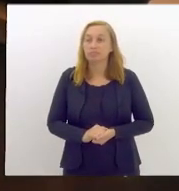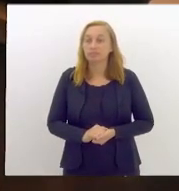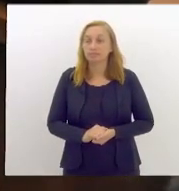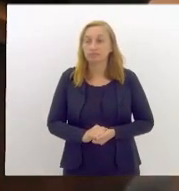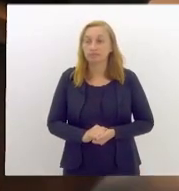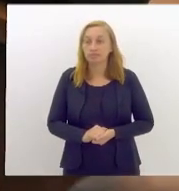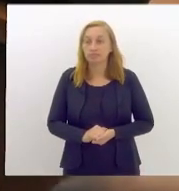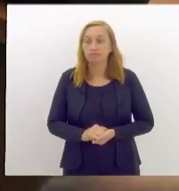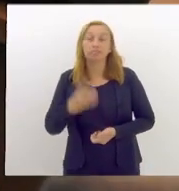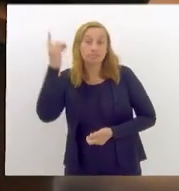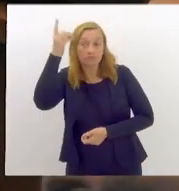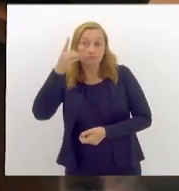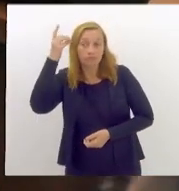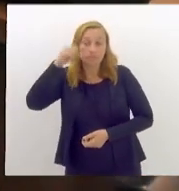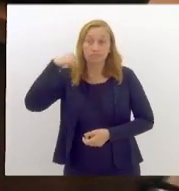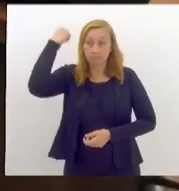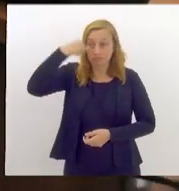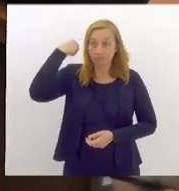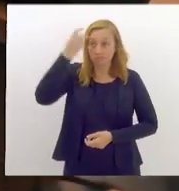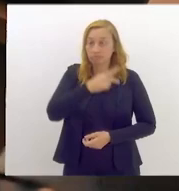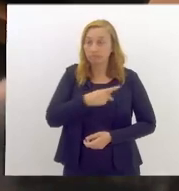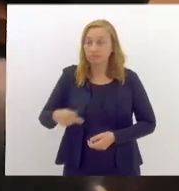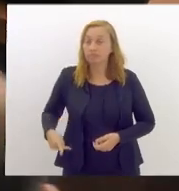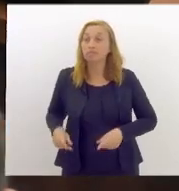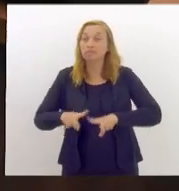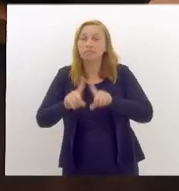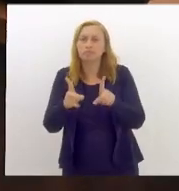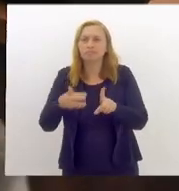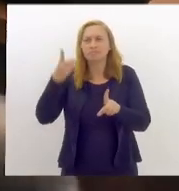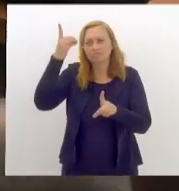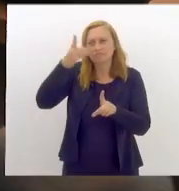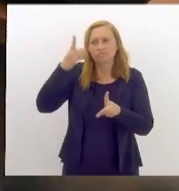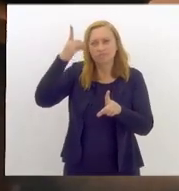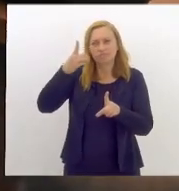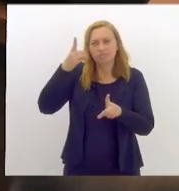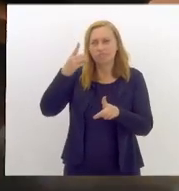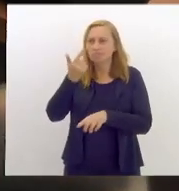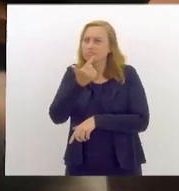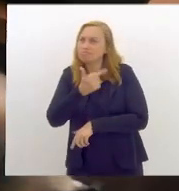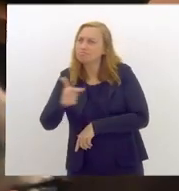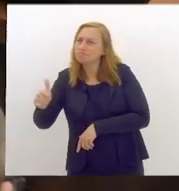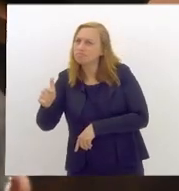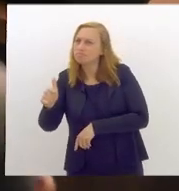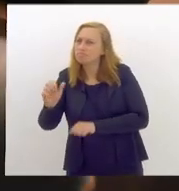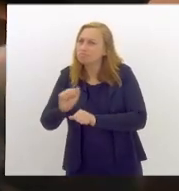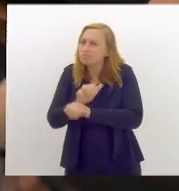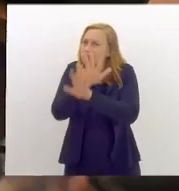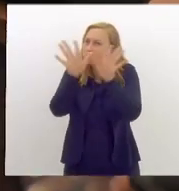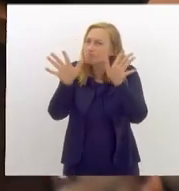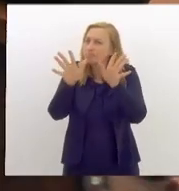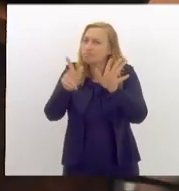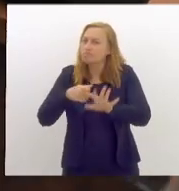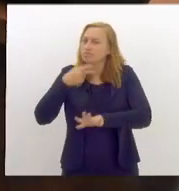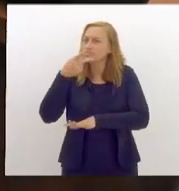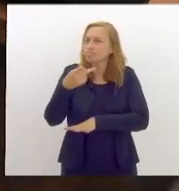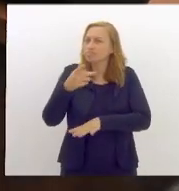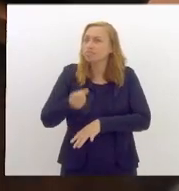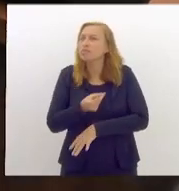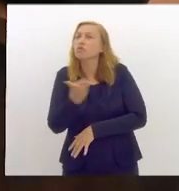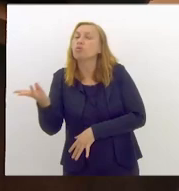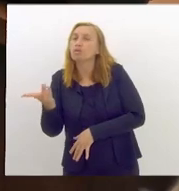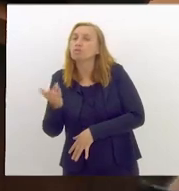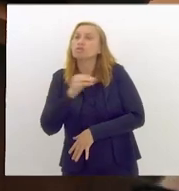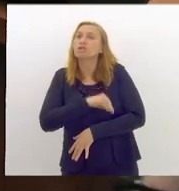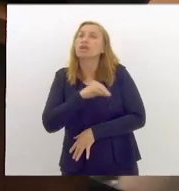para deputados e senadores mas o deputado não teve a clareza de dizer quanto